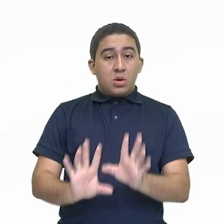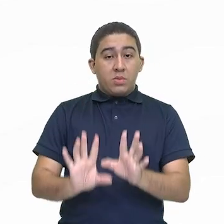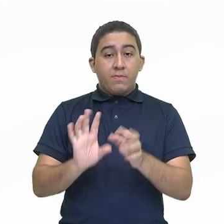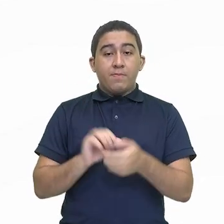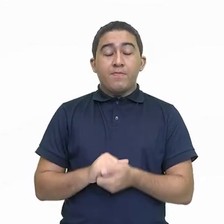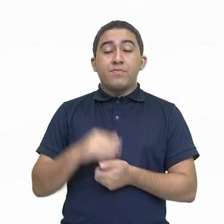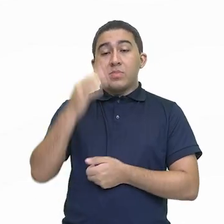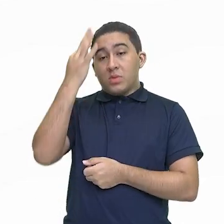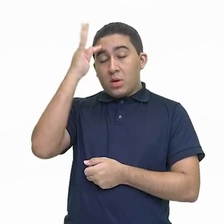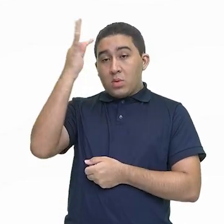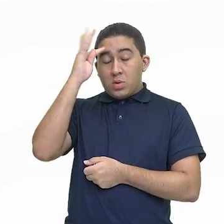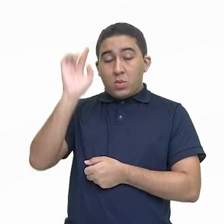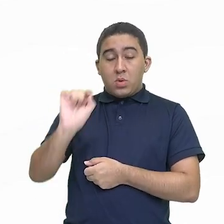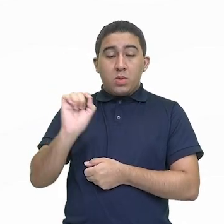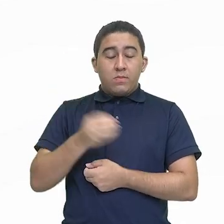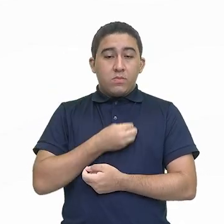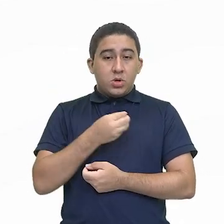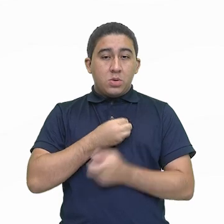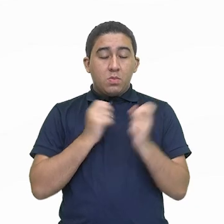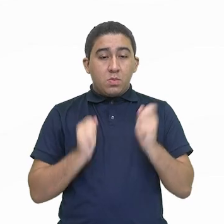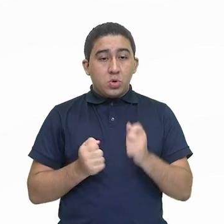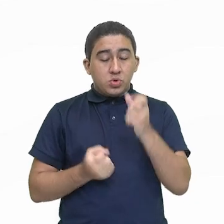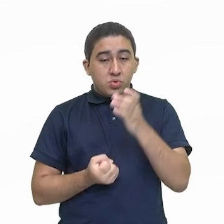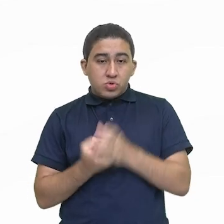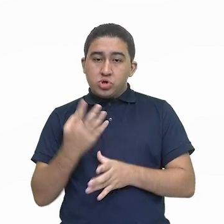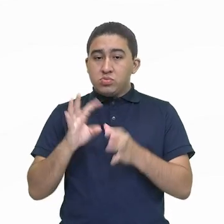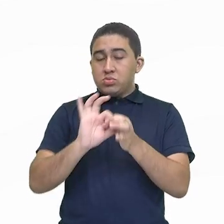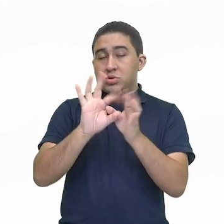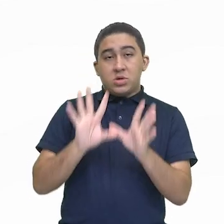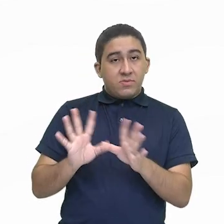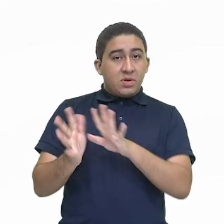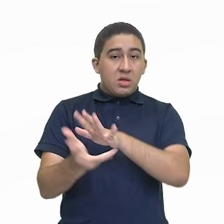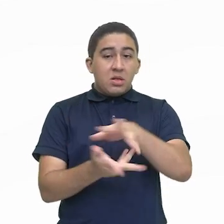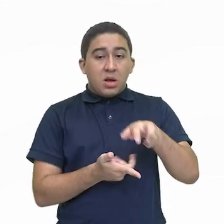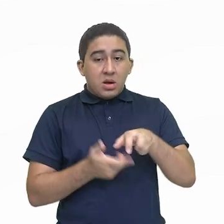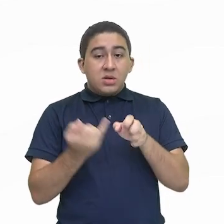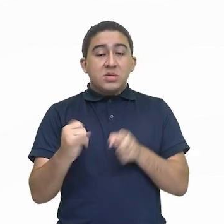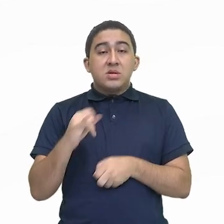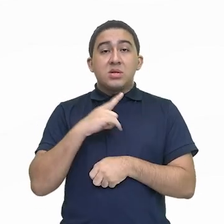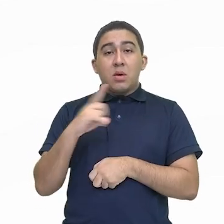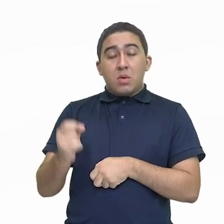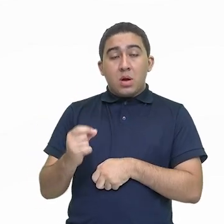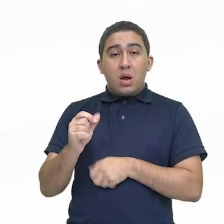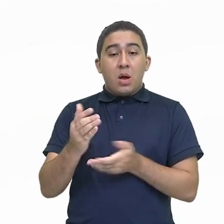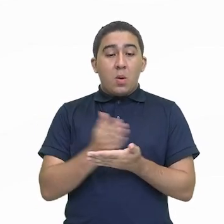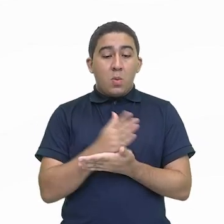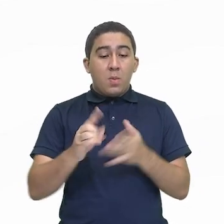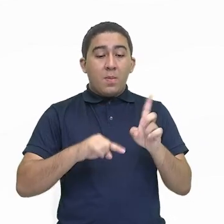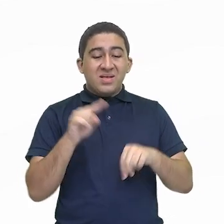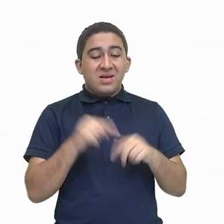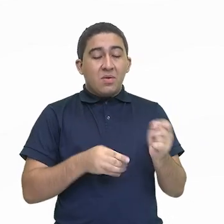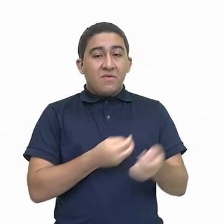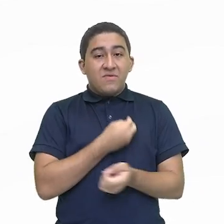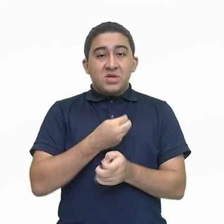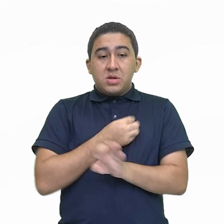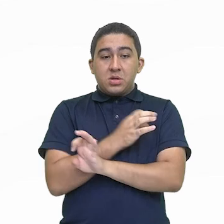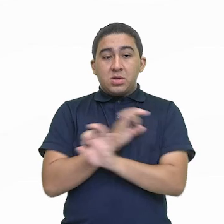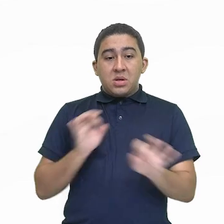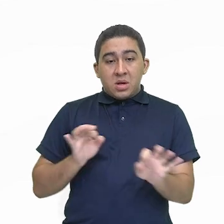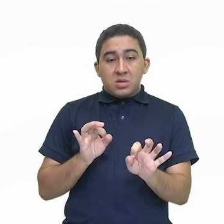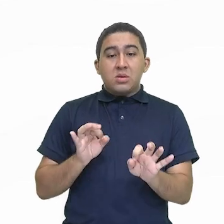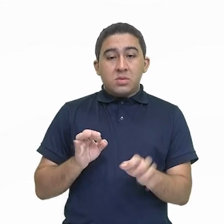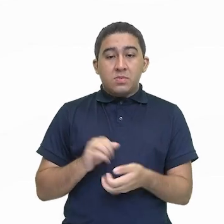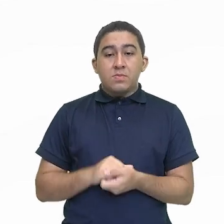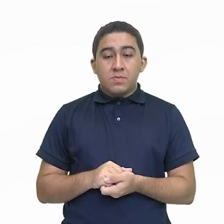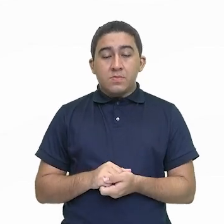a teoria de que a vida pode surgir espontaneamente a partir de matéria inanimada, matéria bruta e sem